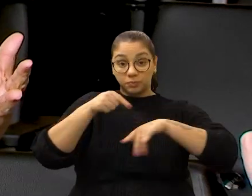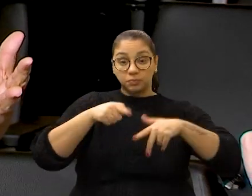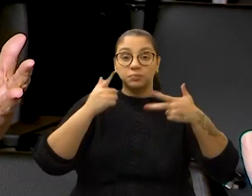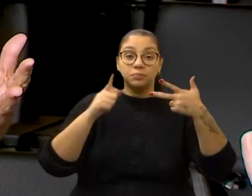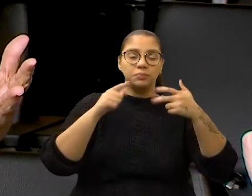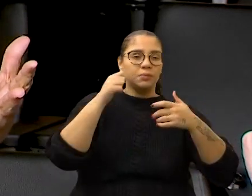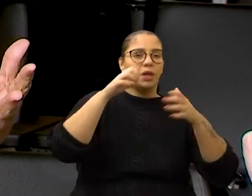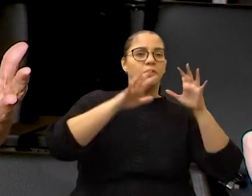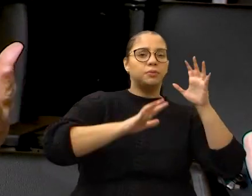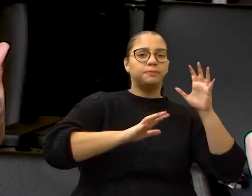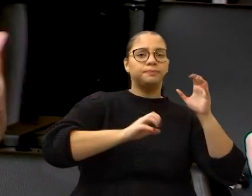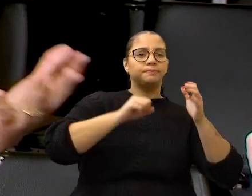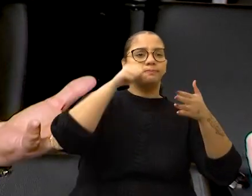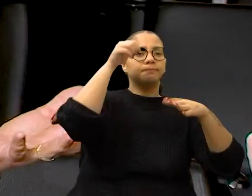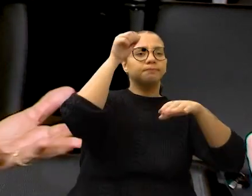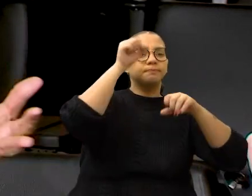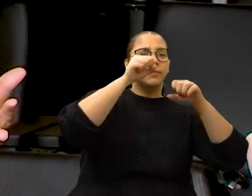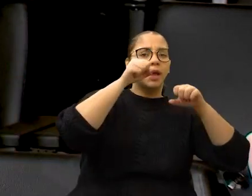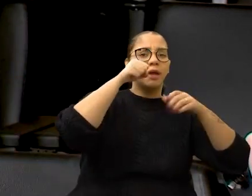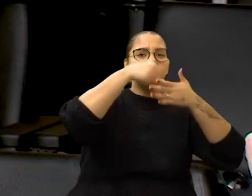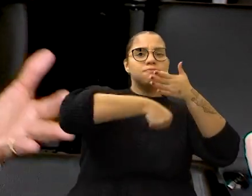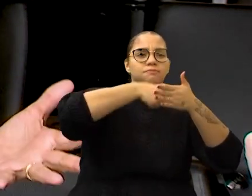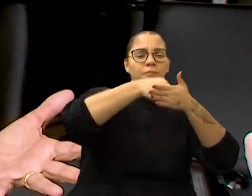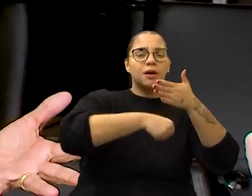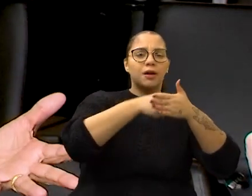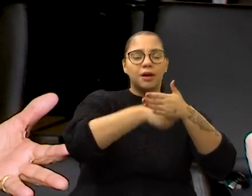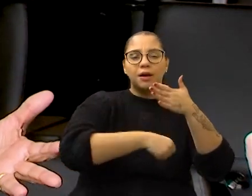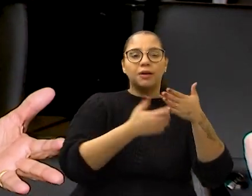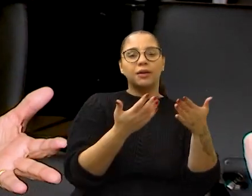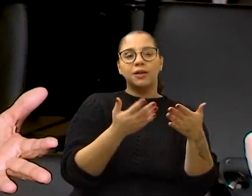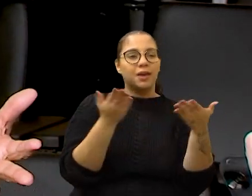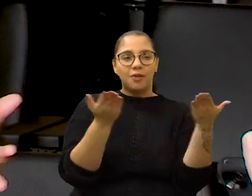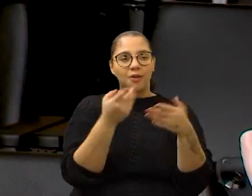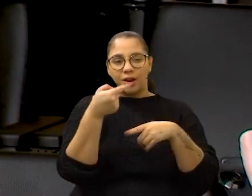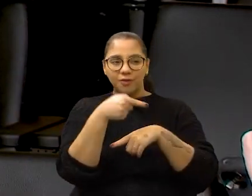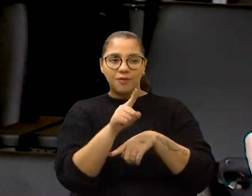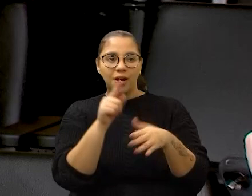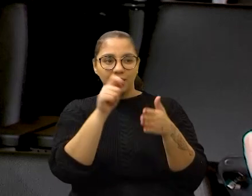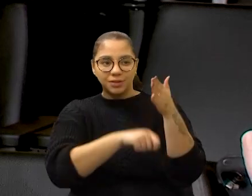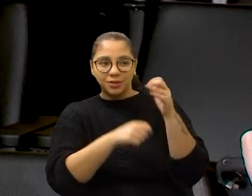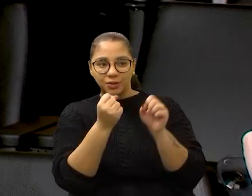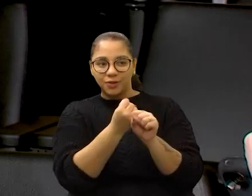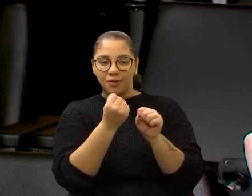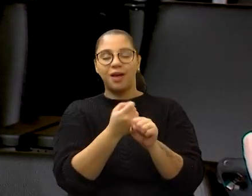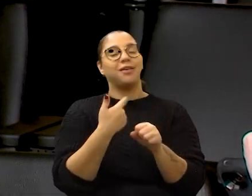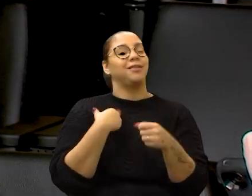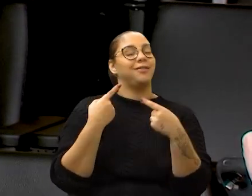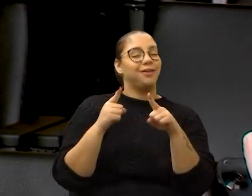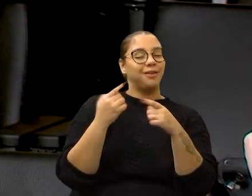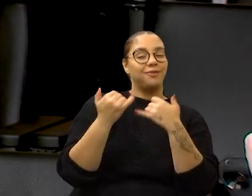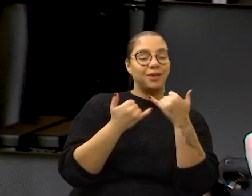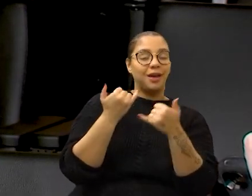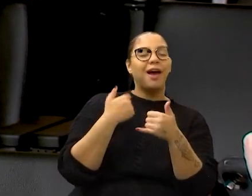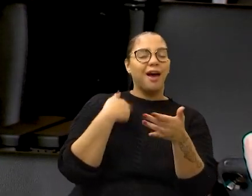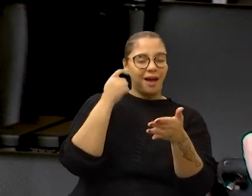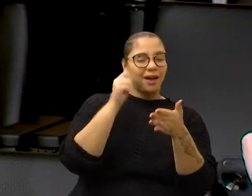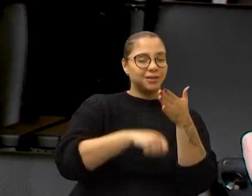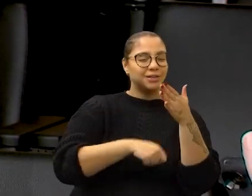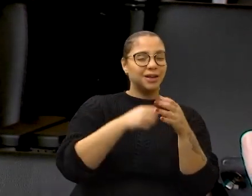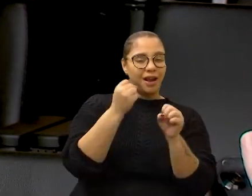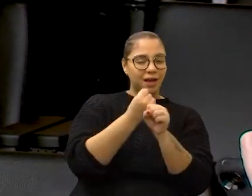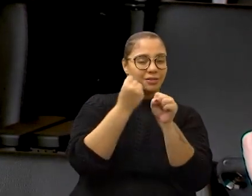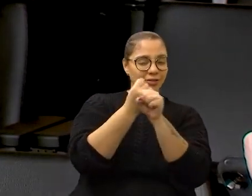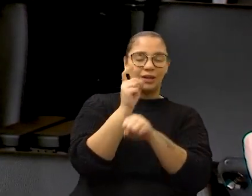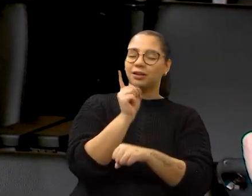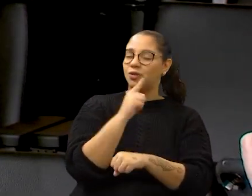brigando pelas creches. E agora sai, você não vai na assinatura das ordens de serviço? Aí eu brinquei, eu falei, na assinatura de ordem de serviço eu não